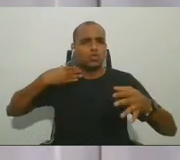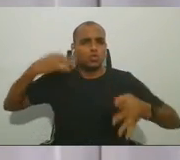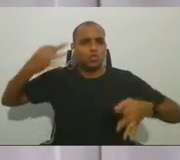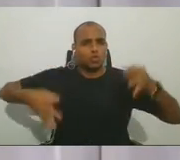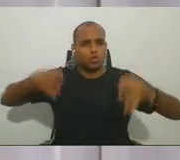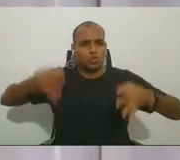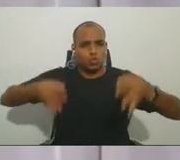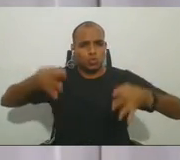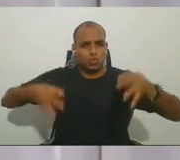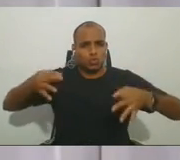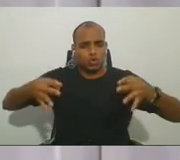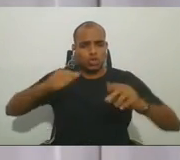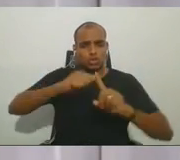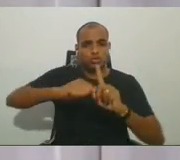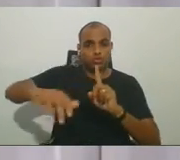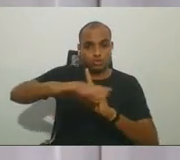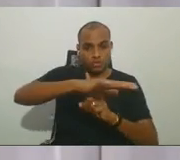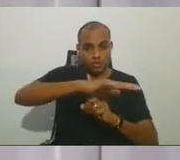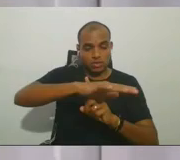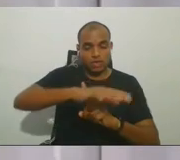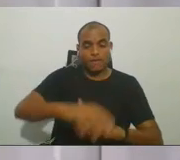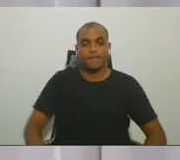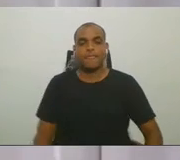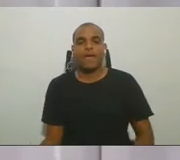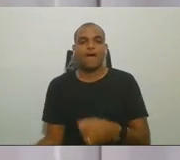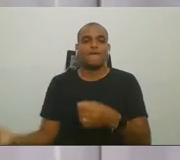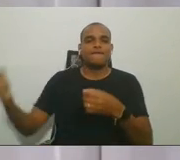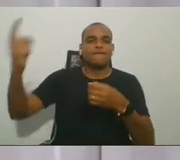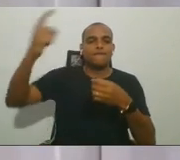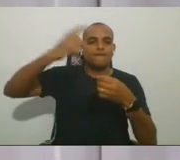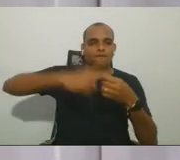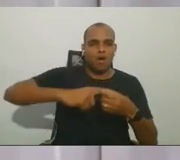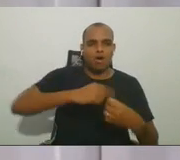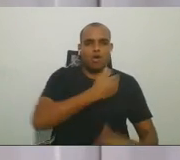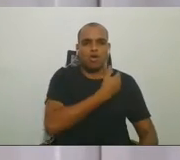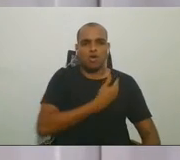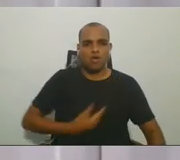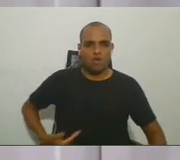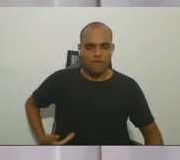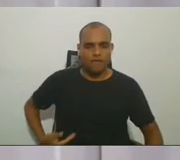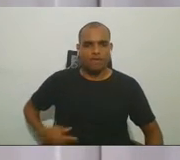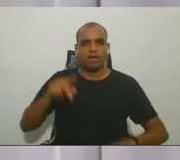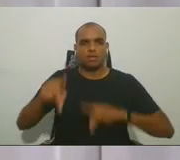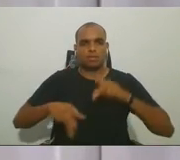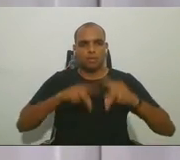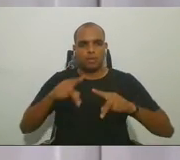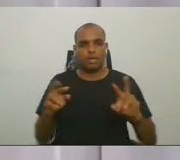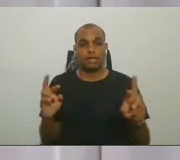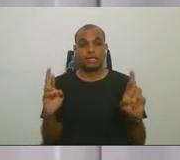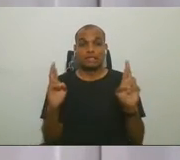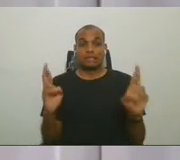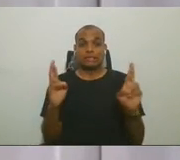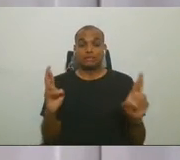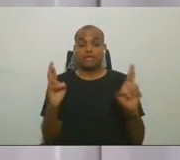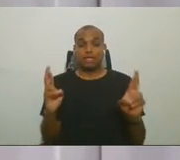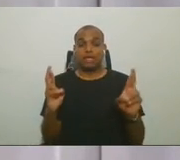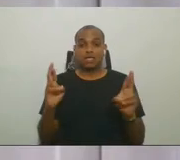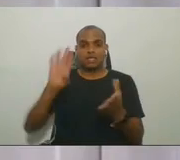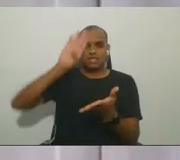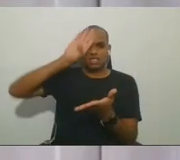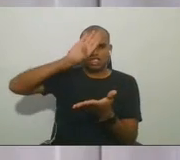A retomada dos governos populares e a esperança certa de que se removerão as